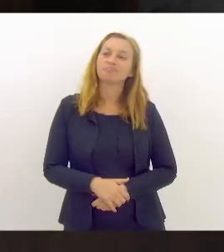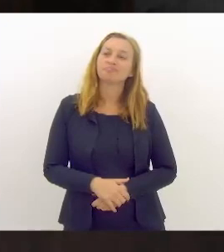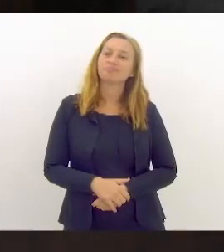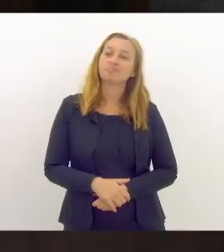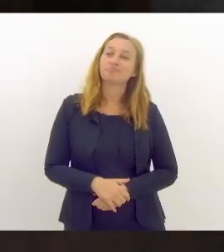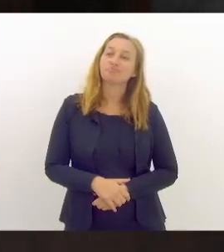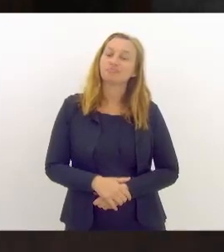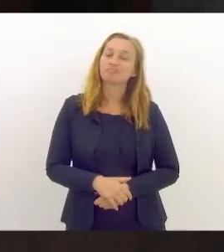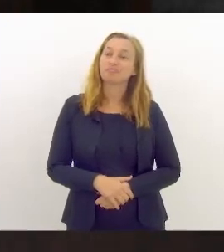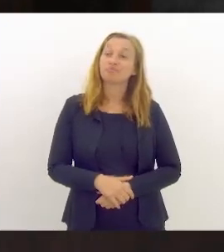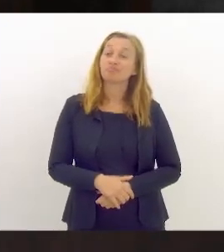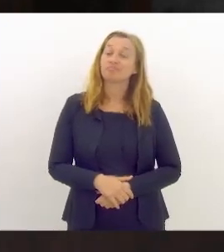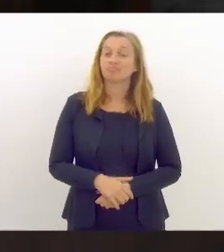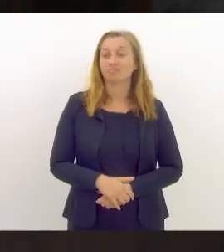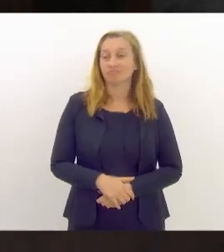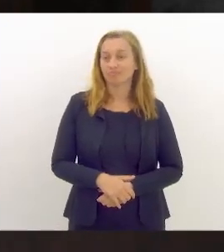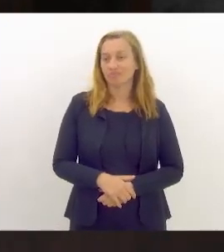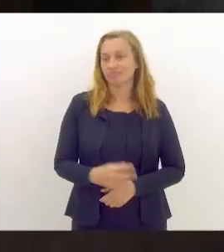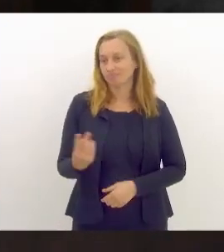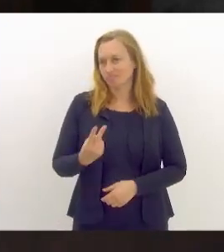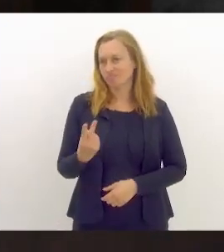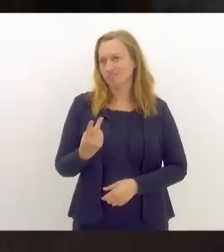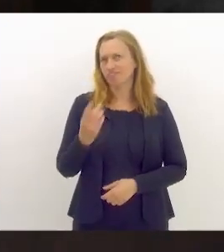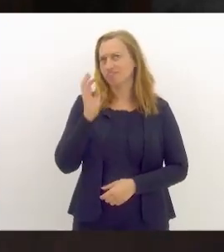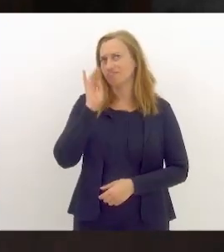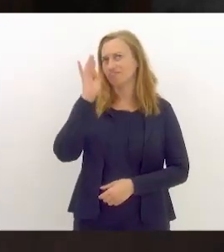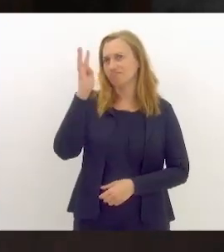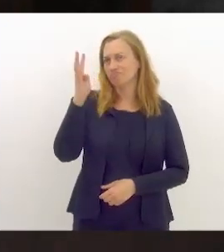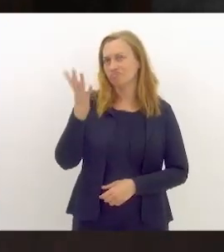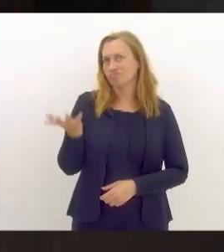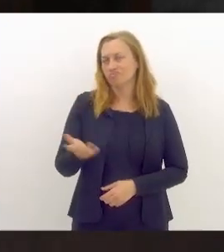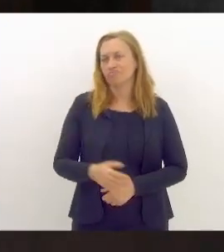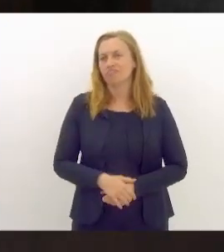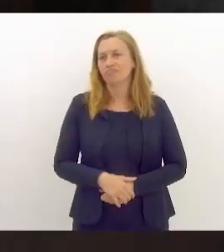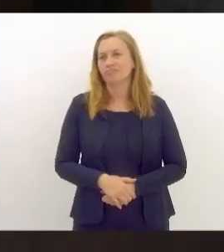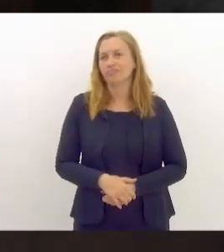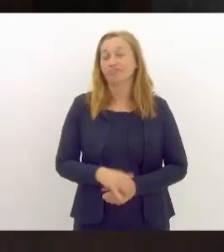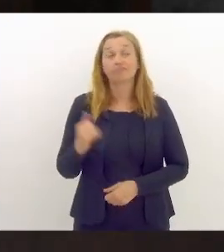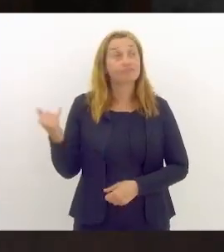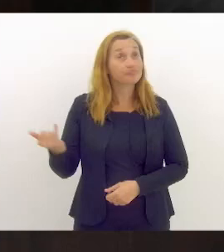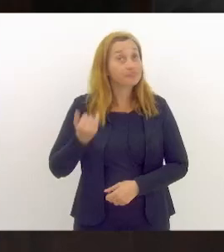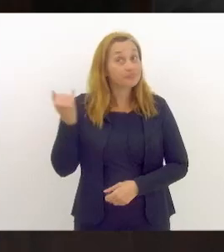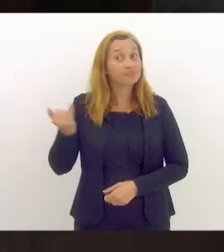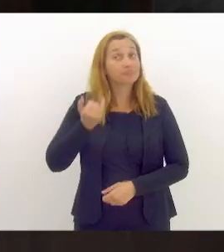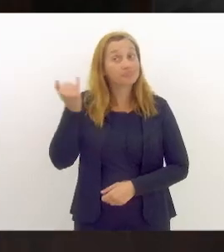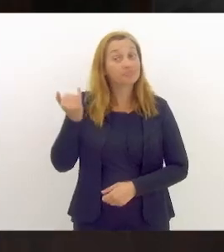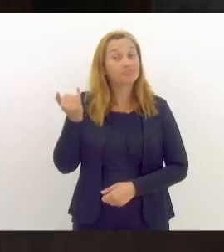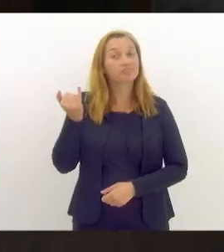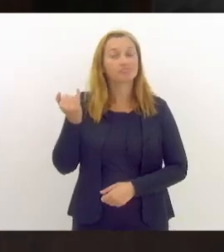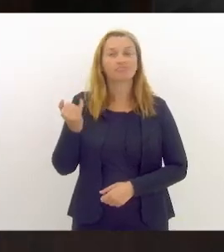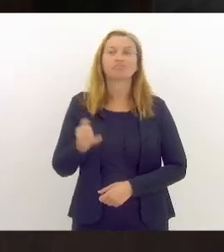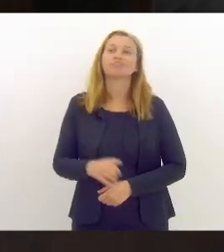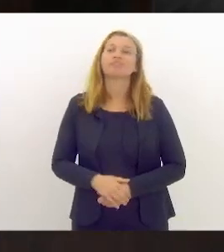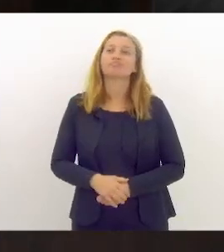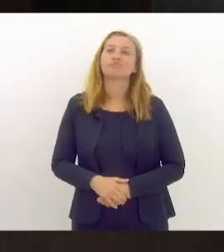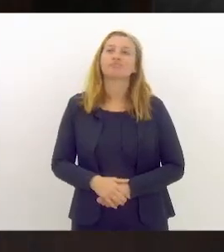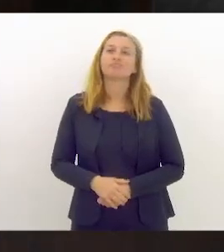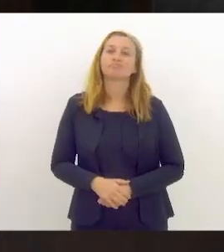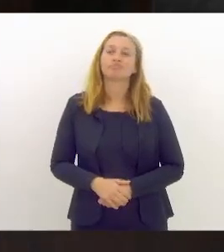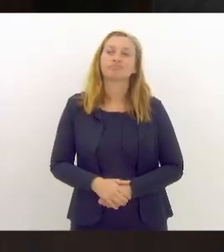os senhores não tenho noção da importância que é